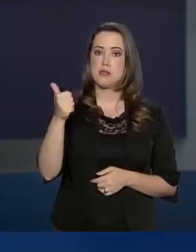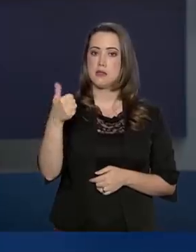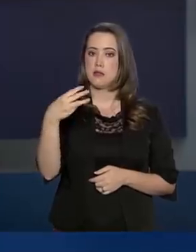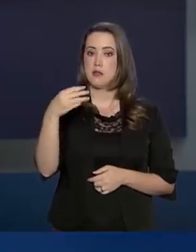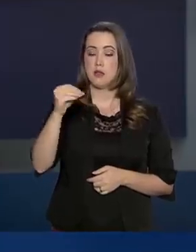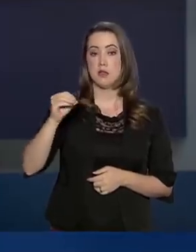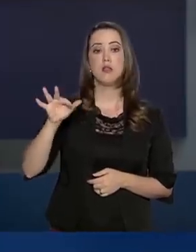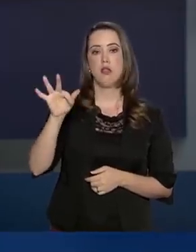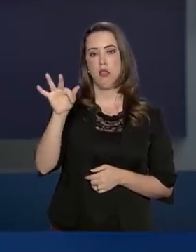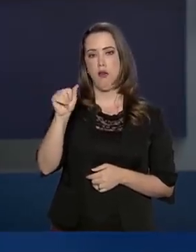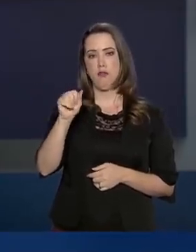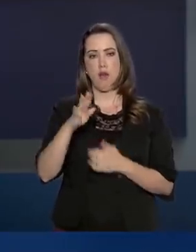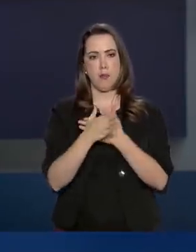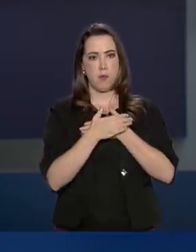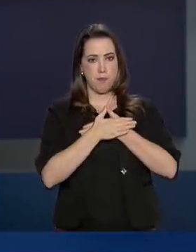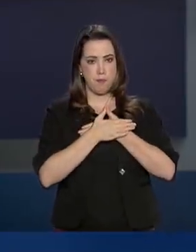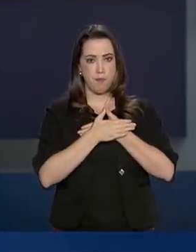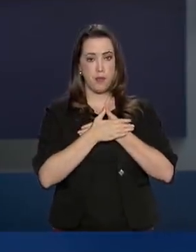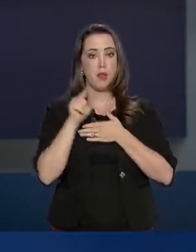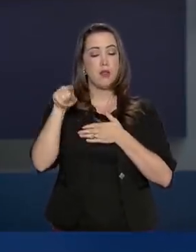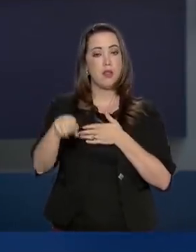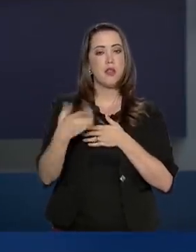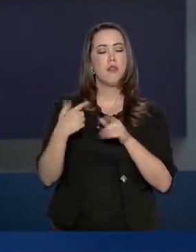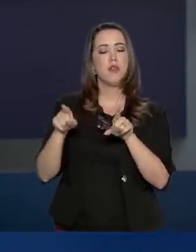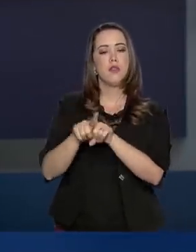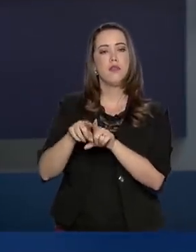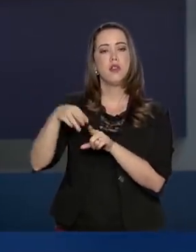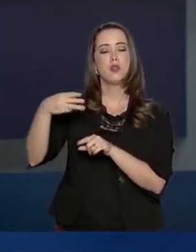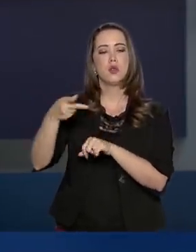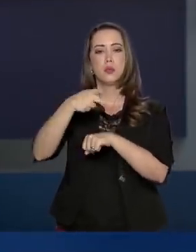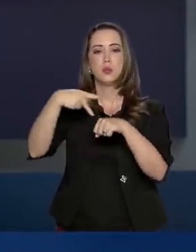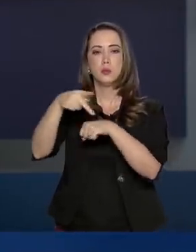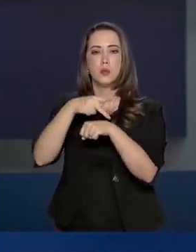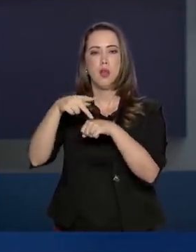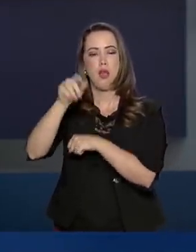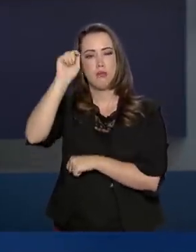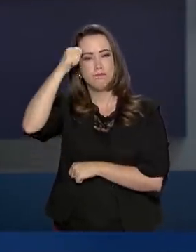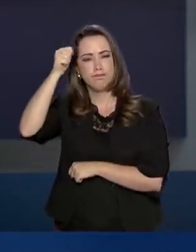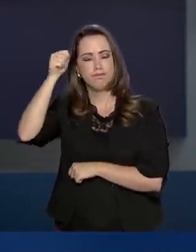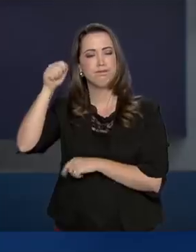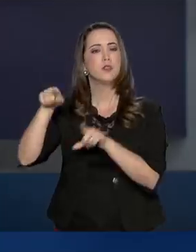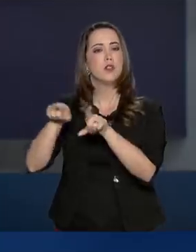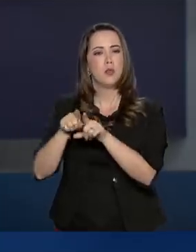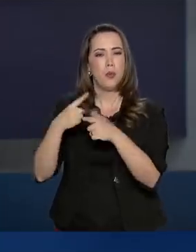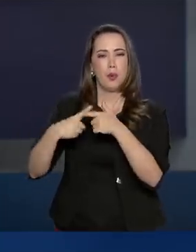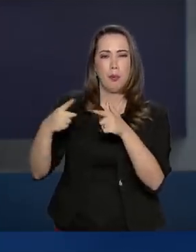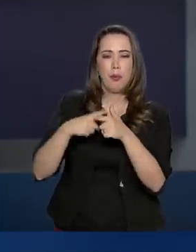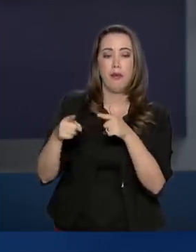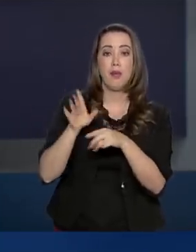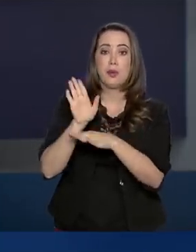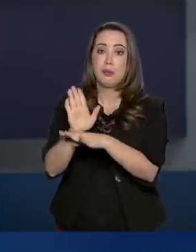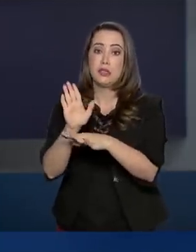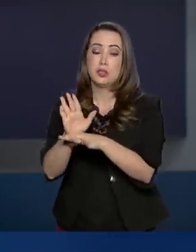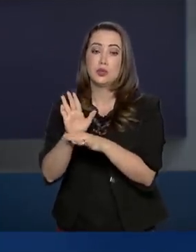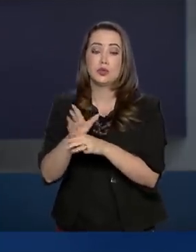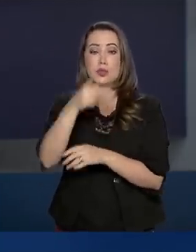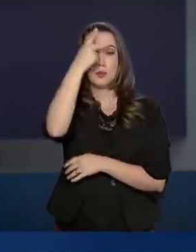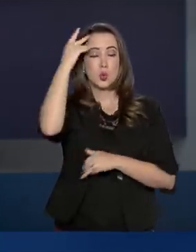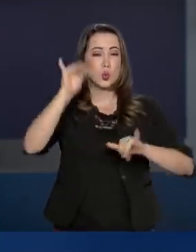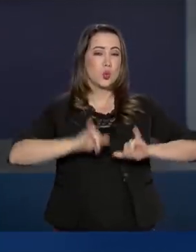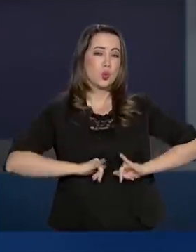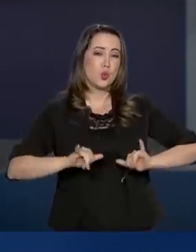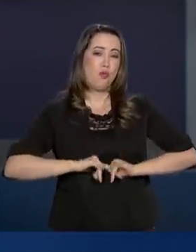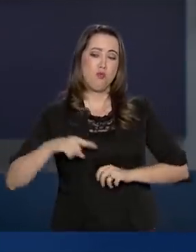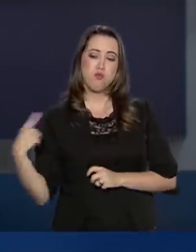Aérea Brasileira para Moçambique em missão de cooperação humanitária. As aeronaves vão ajudar nas ações de auxílio às vítimas do